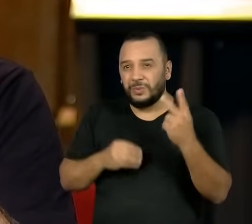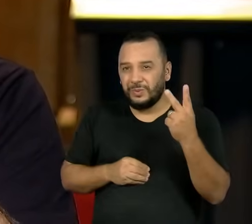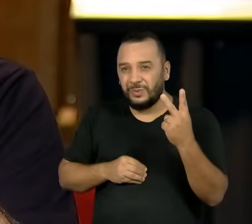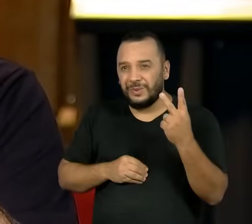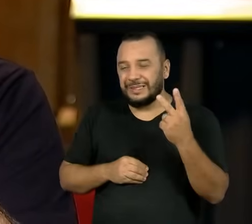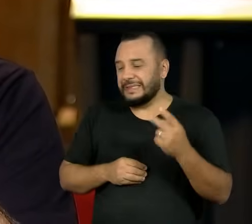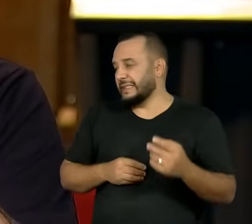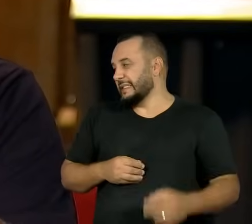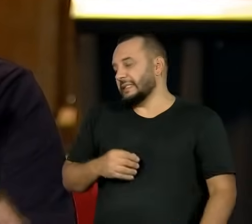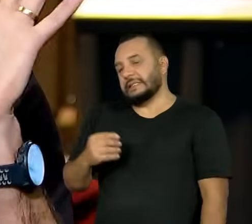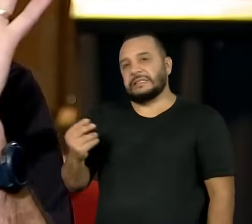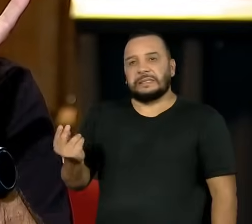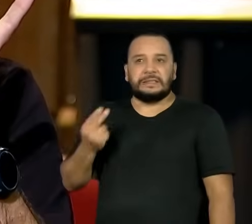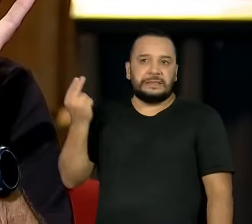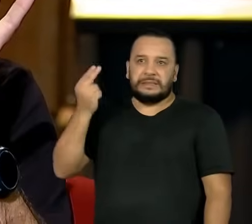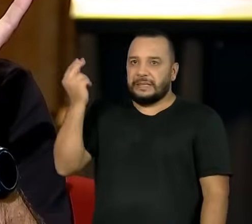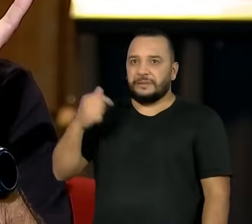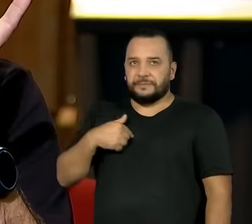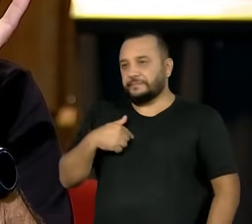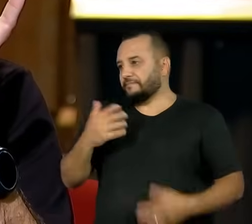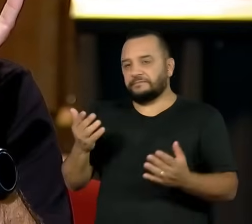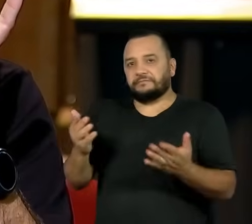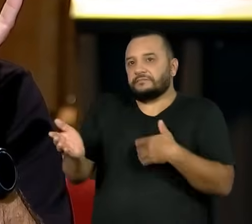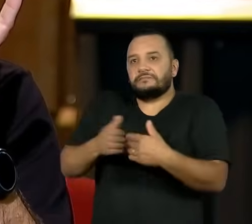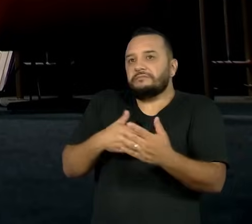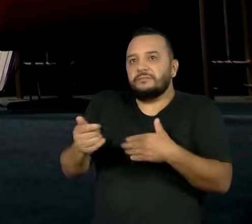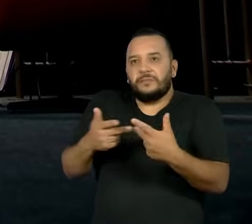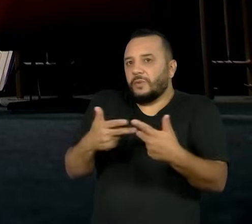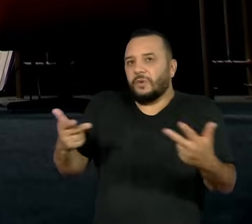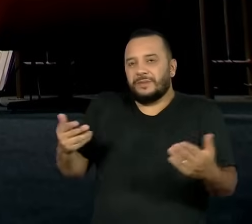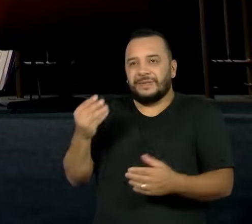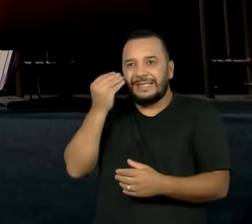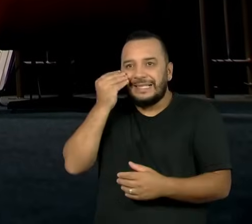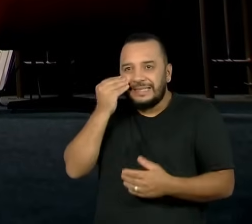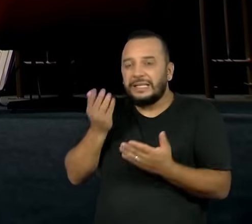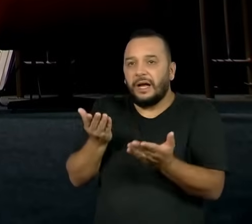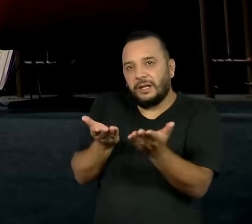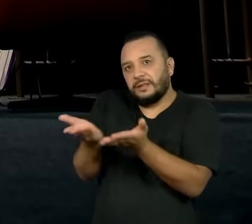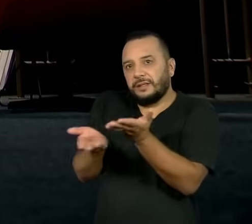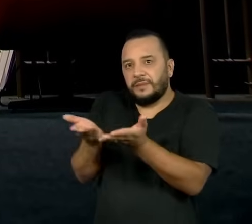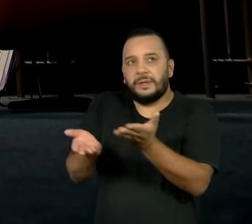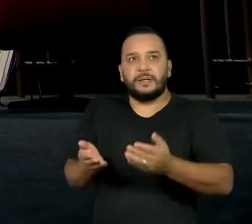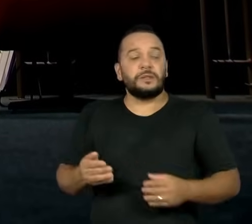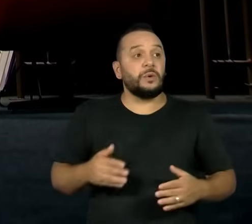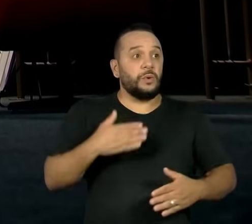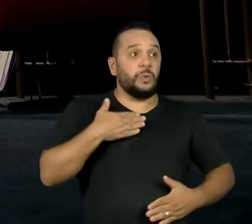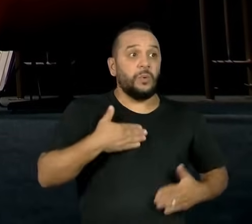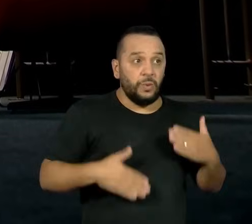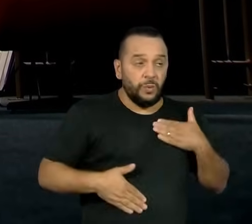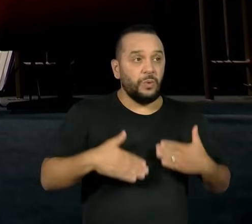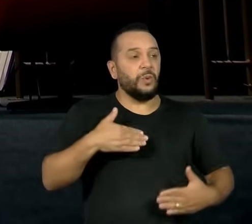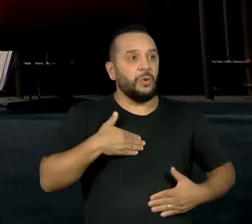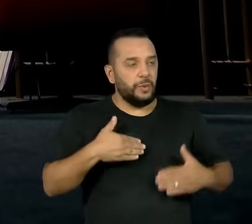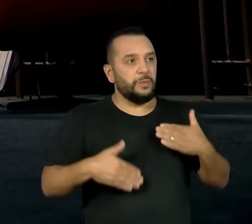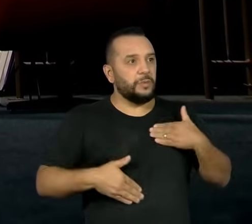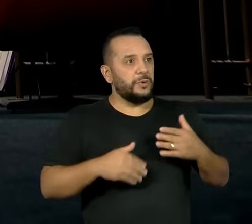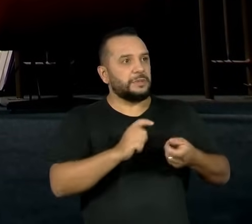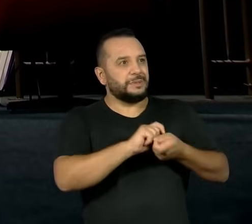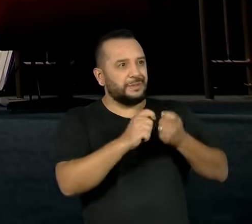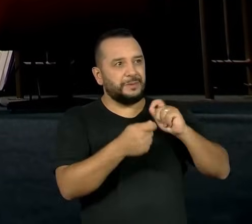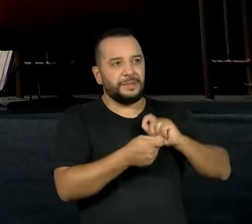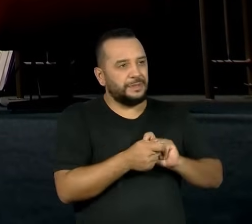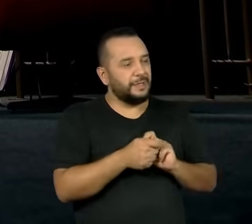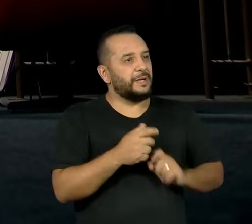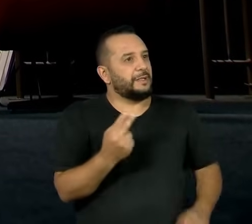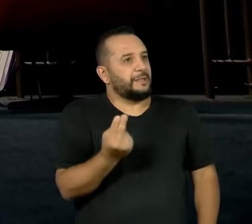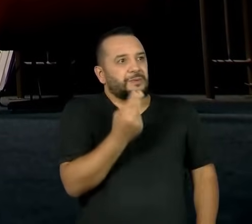tem 10% de chance de responder a qualquer coisa que a gente tem no mercado hoje. Ou seja, o corpo vai estreitando a possibilidade